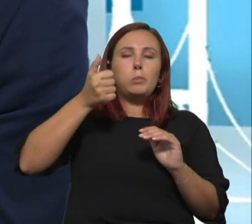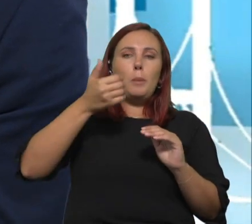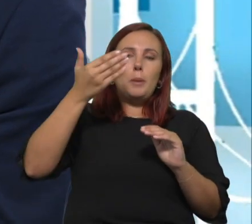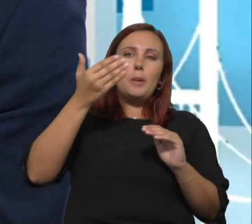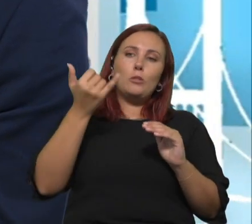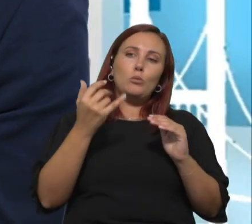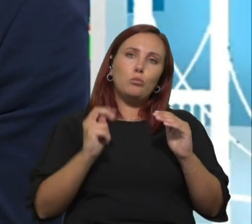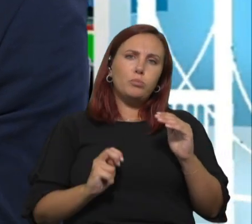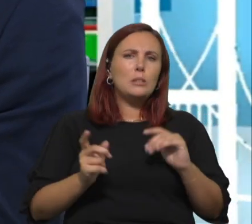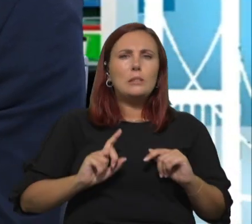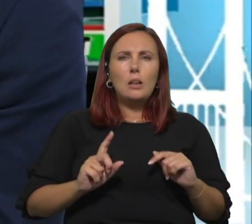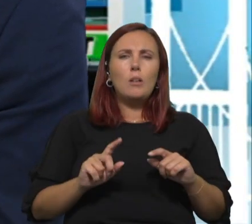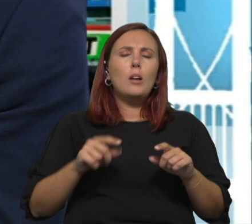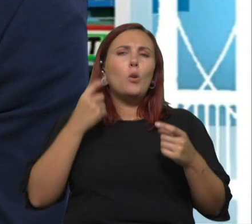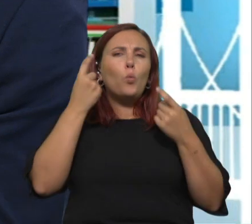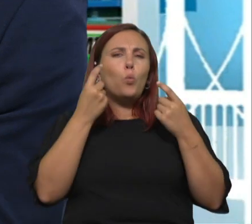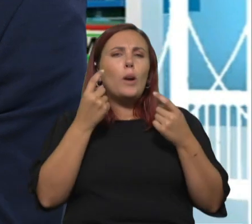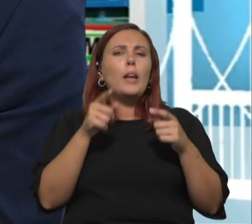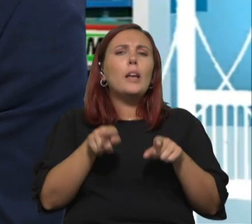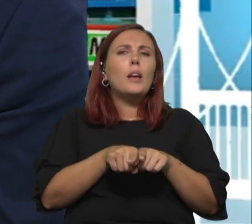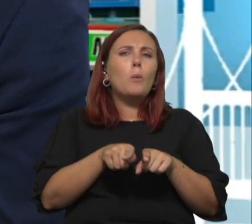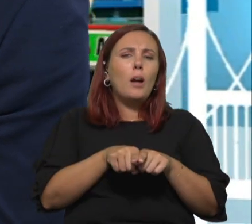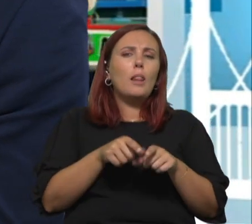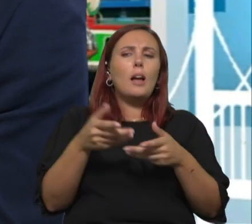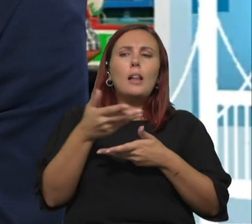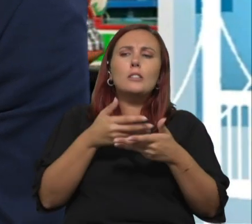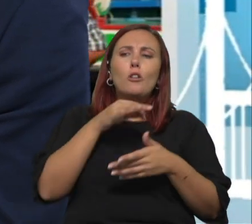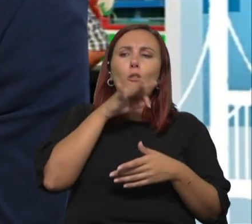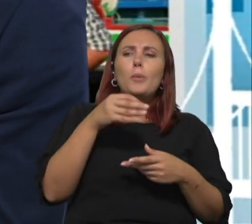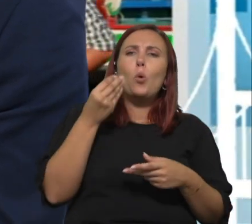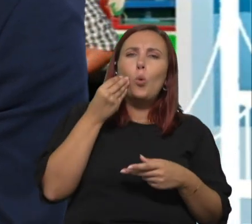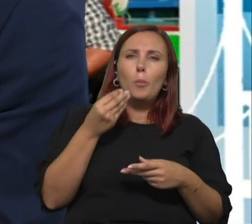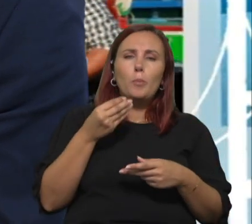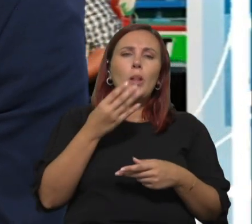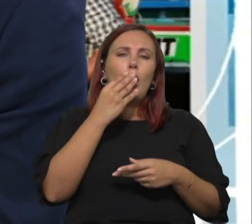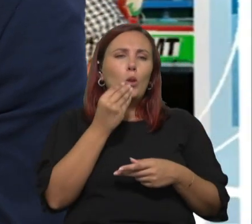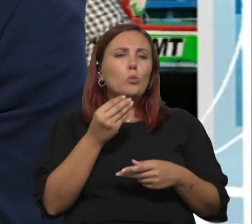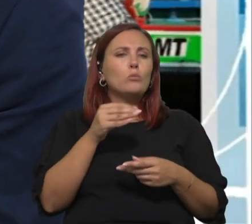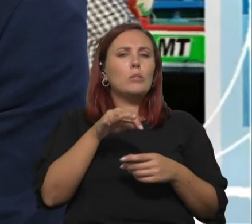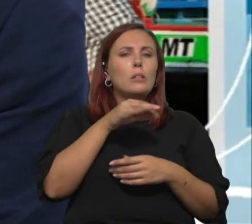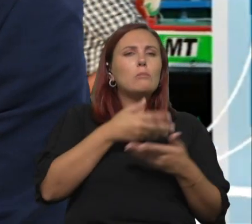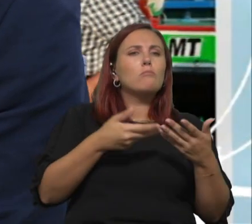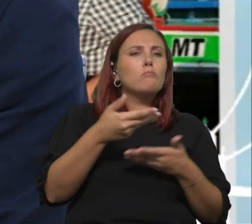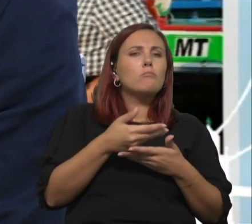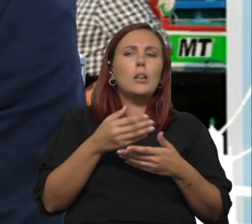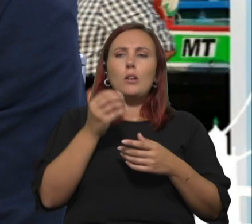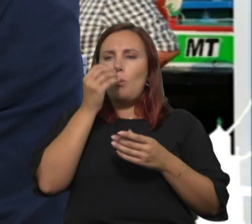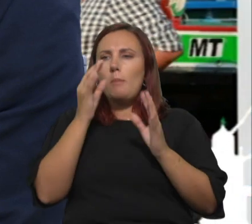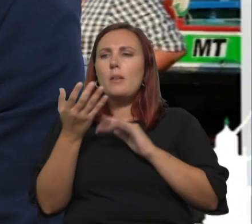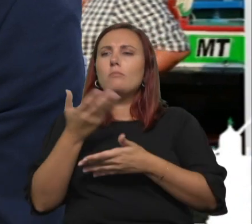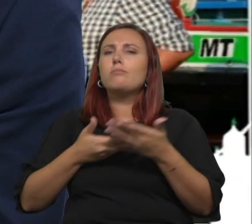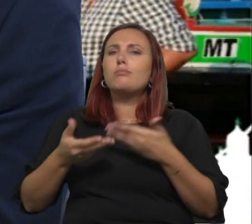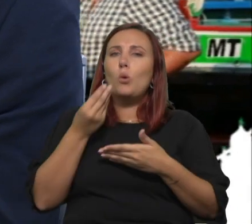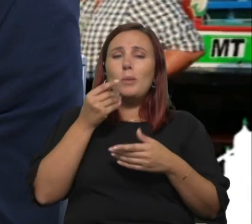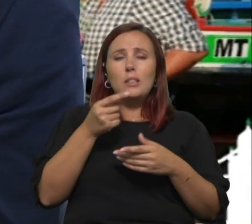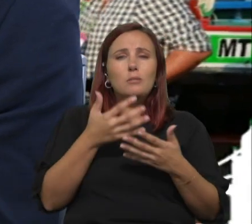escola funciona, mas pensar a escola a partir daquilo que é a relação com as famílias, com os alunos, com o meio ambiente, e isso faz toda a diferença, naturalmente.